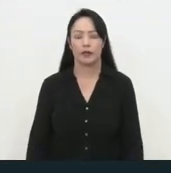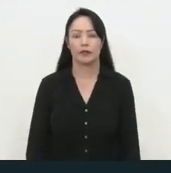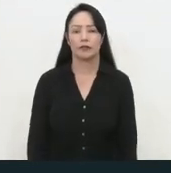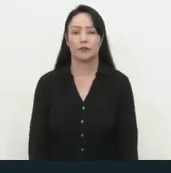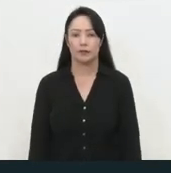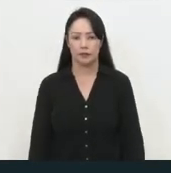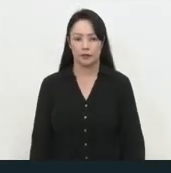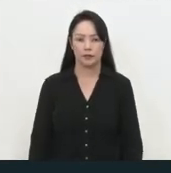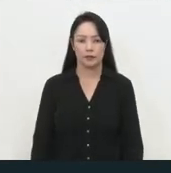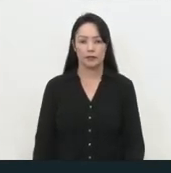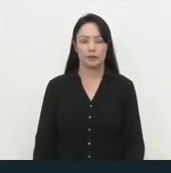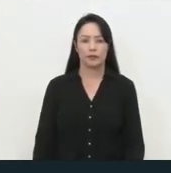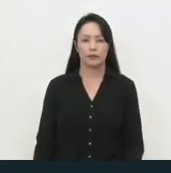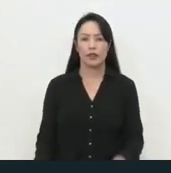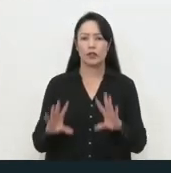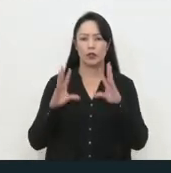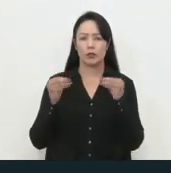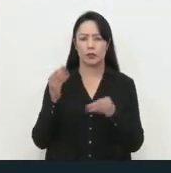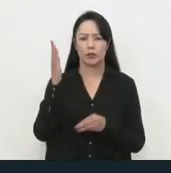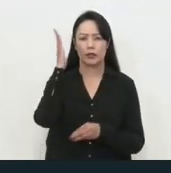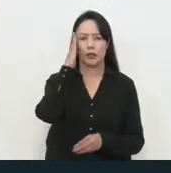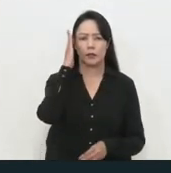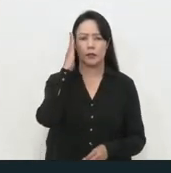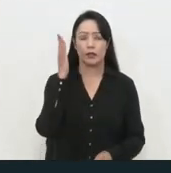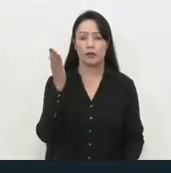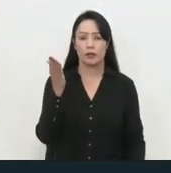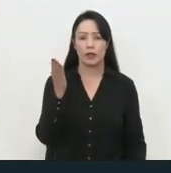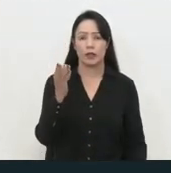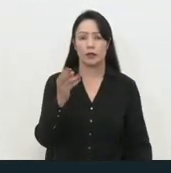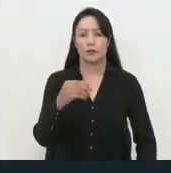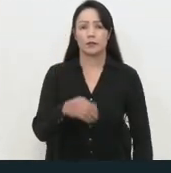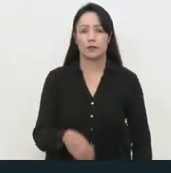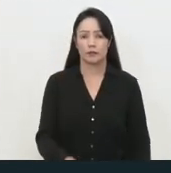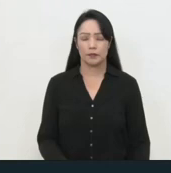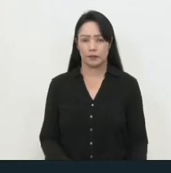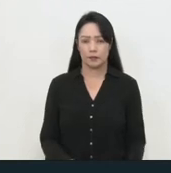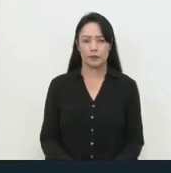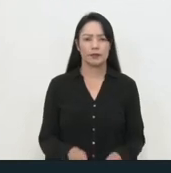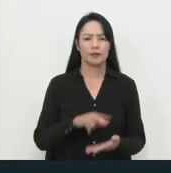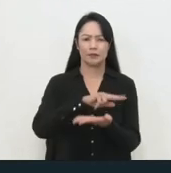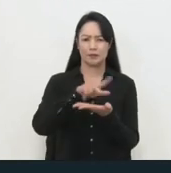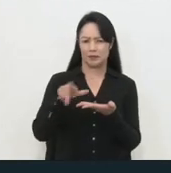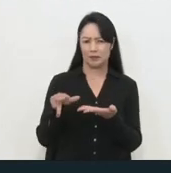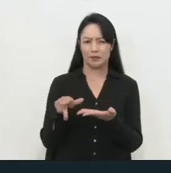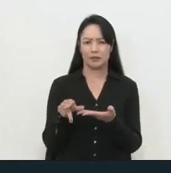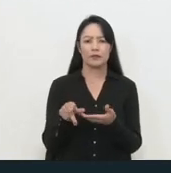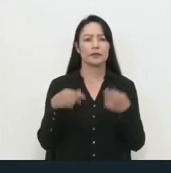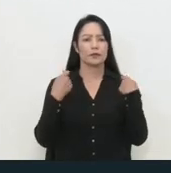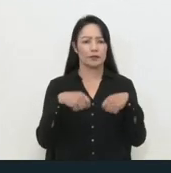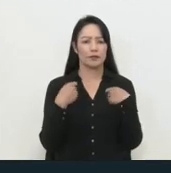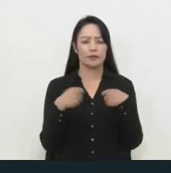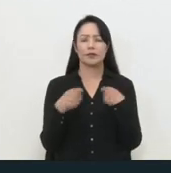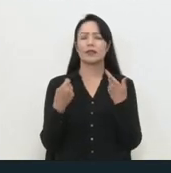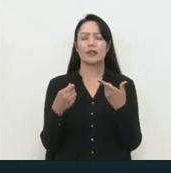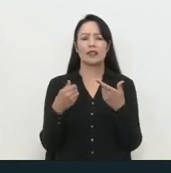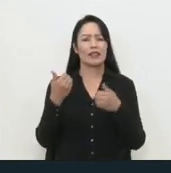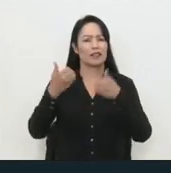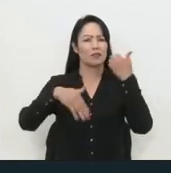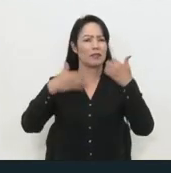tá sendo motivo de várias intervenções inclusive